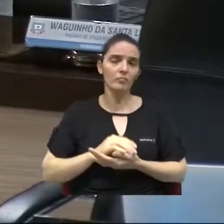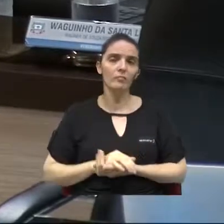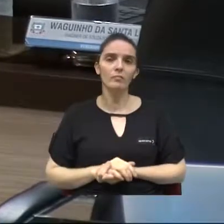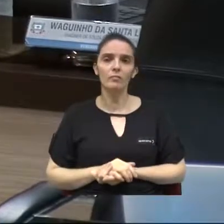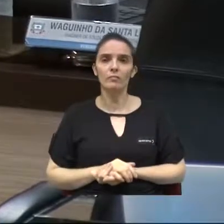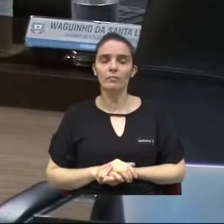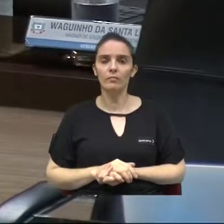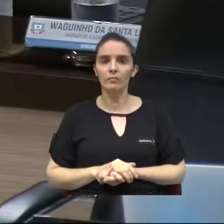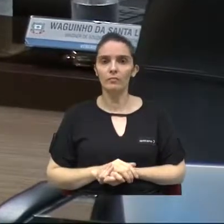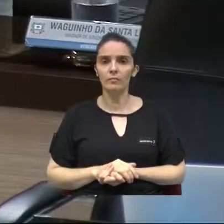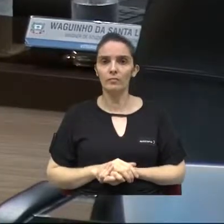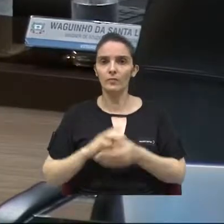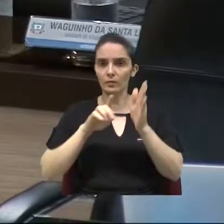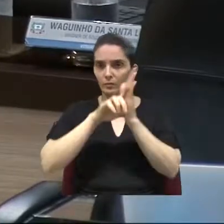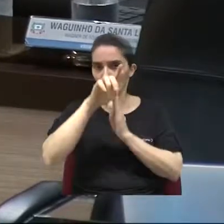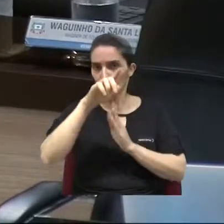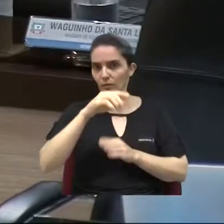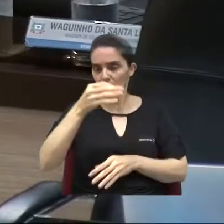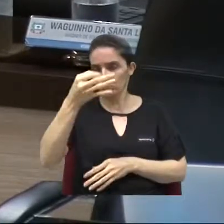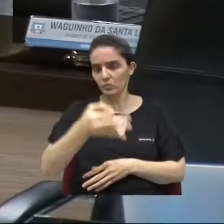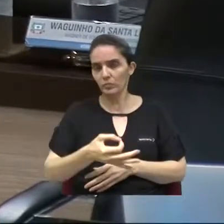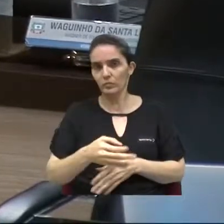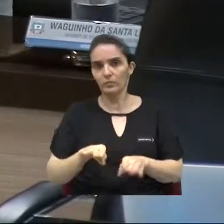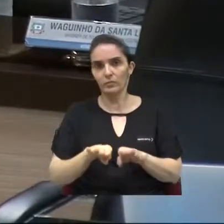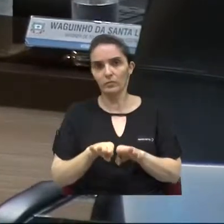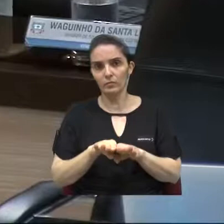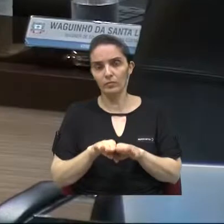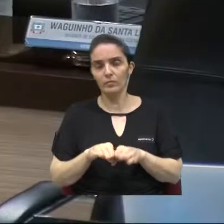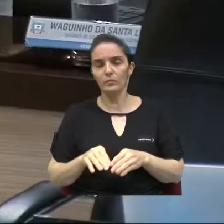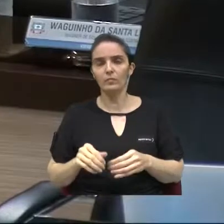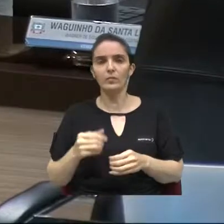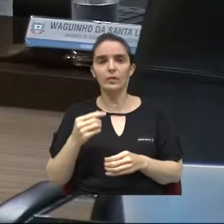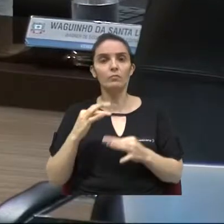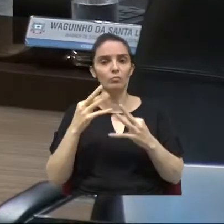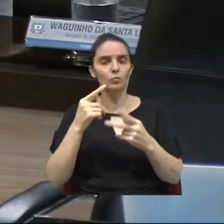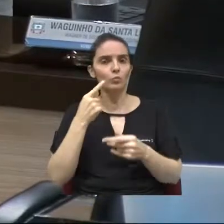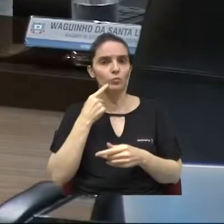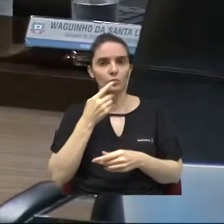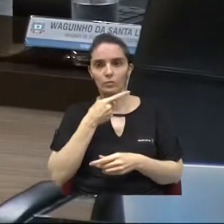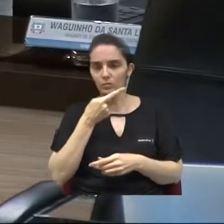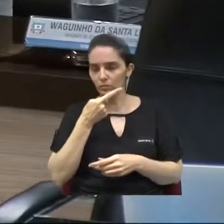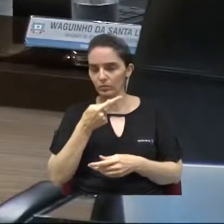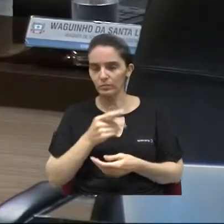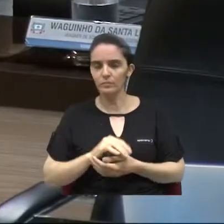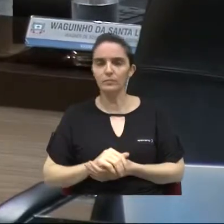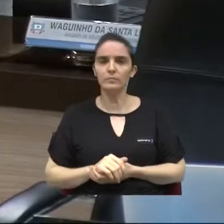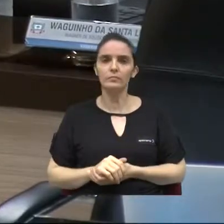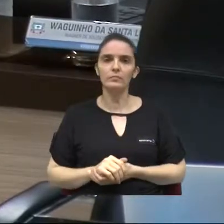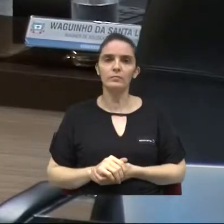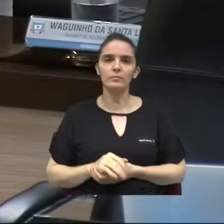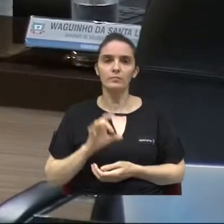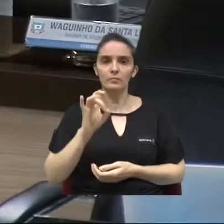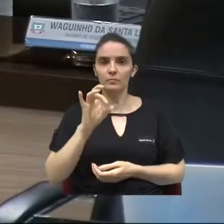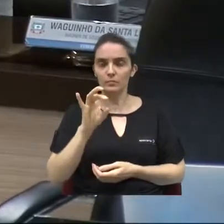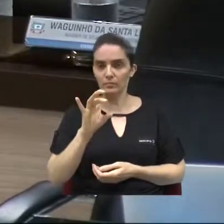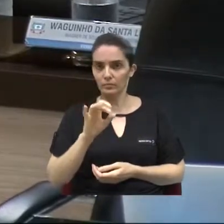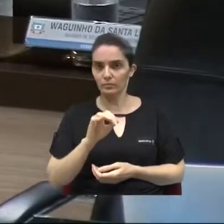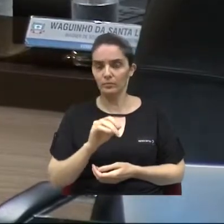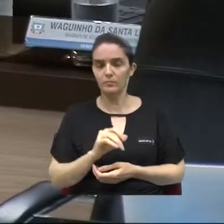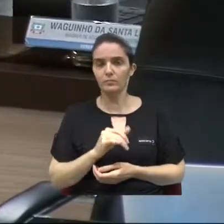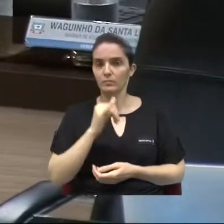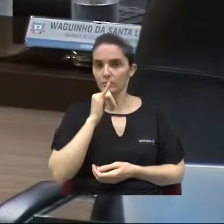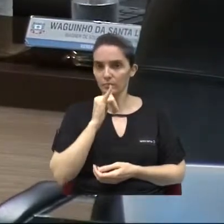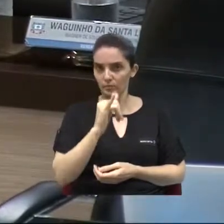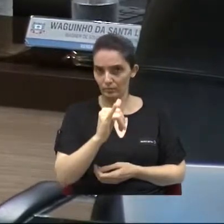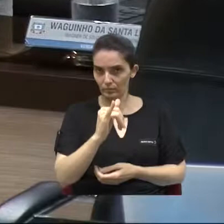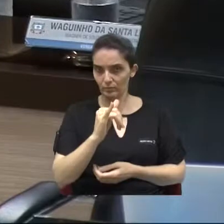tanto o requerimento muito oportuno, bem como as considerações feitas pelo vereador Cleiton Silva. Só gostaria de colocar alguns